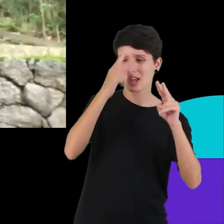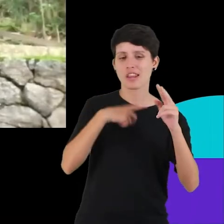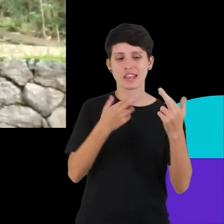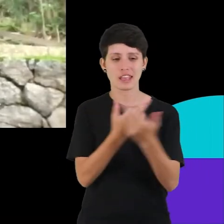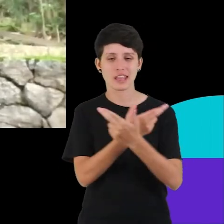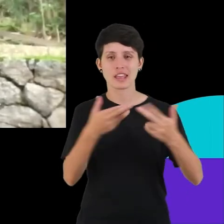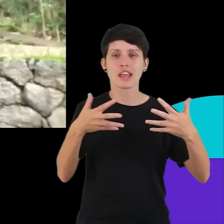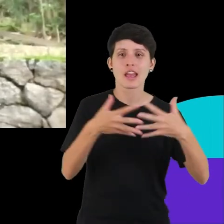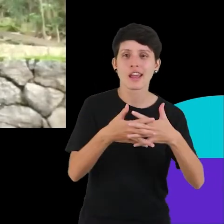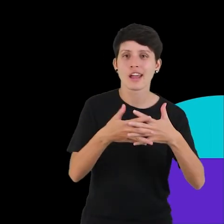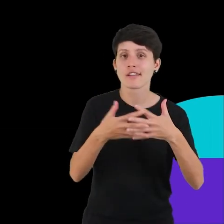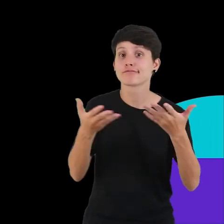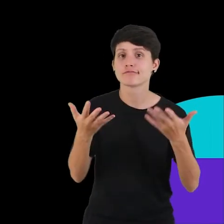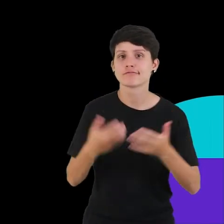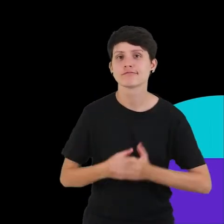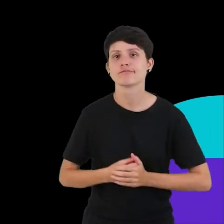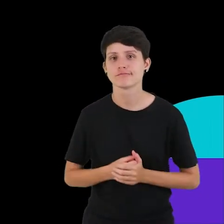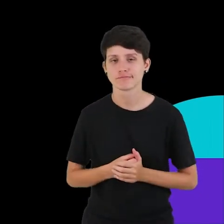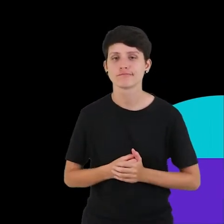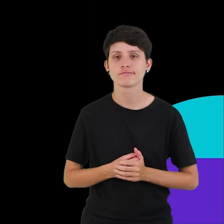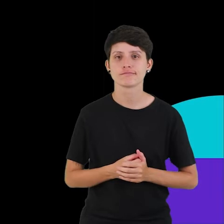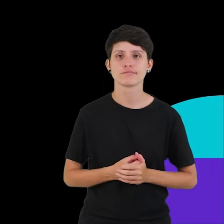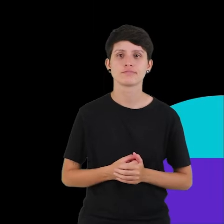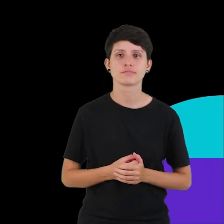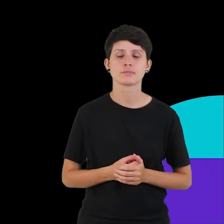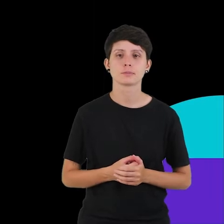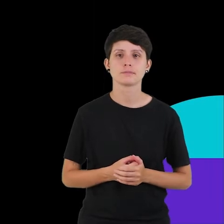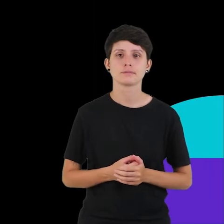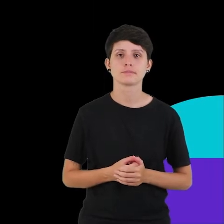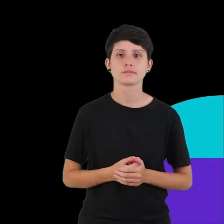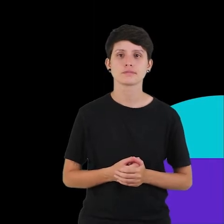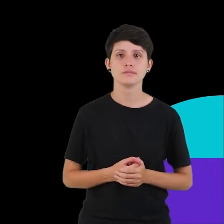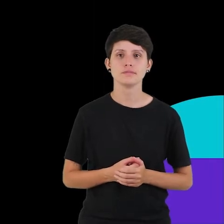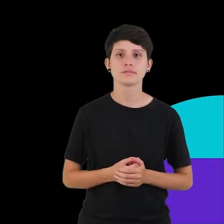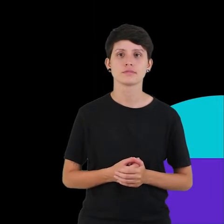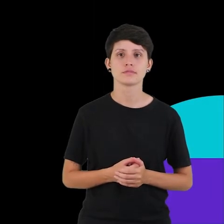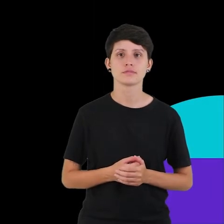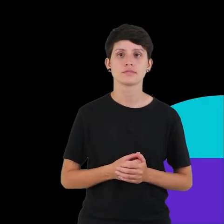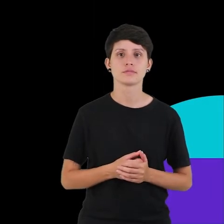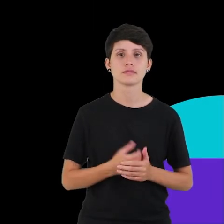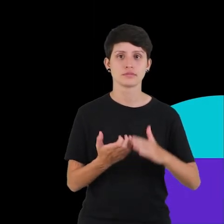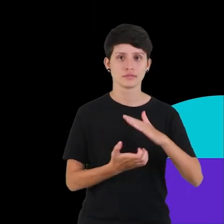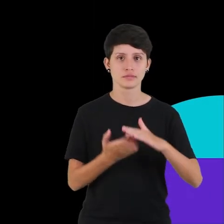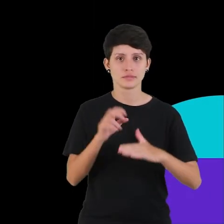de novo lá o nosso Mentimeter. Vocês podem voltar para o mesmo link.